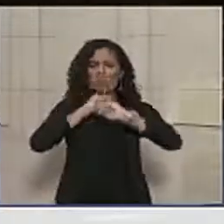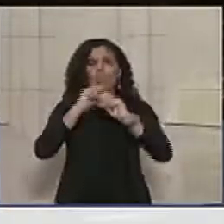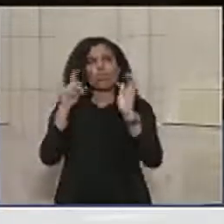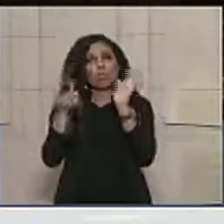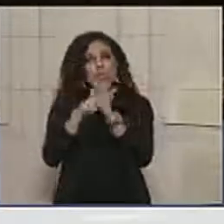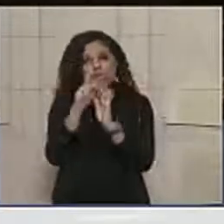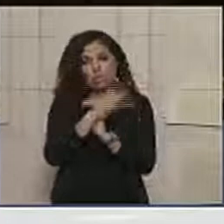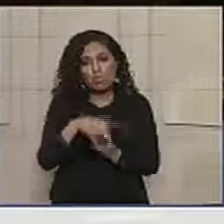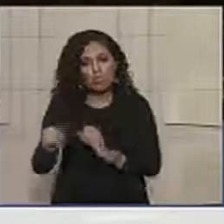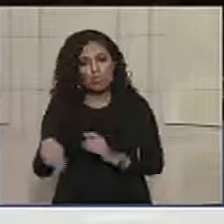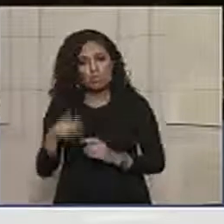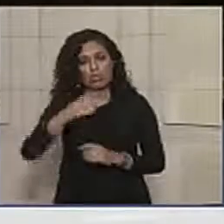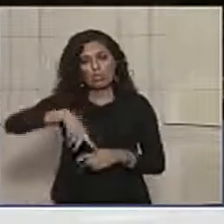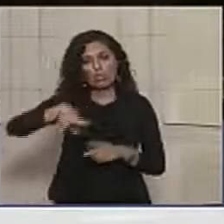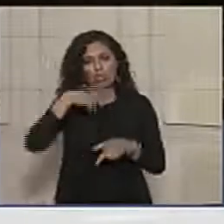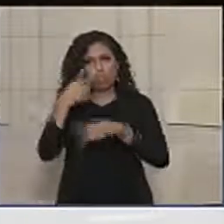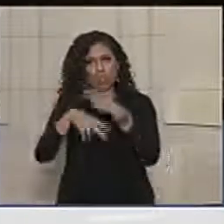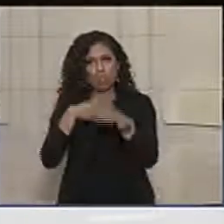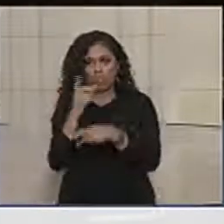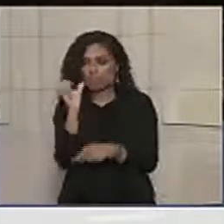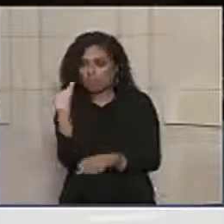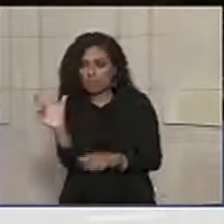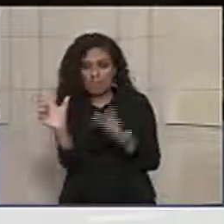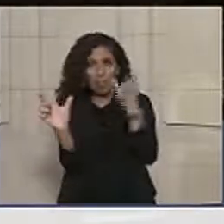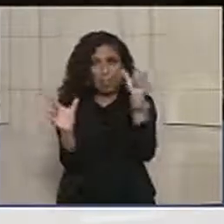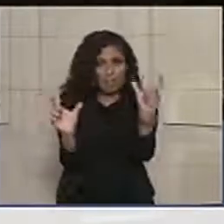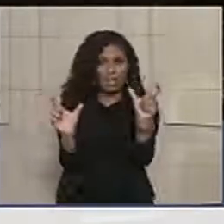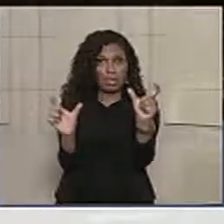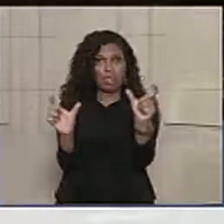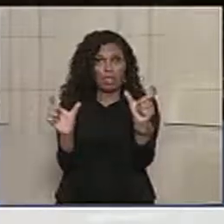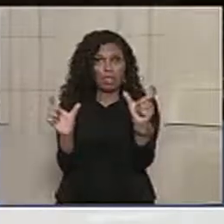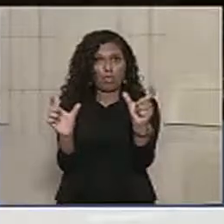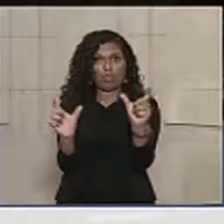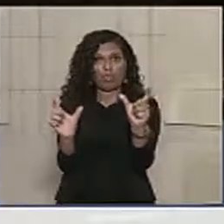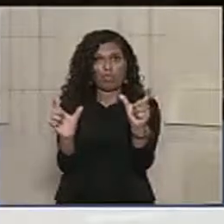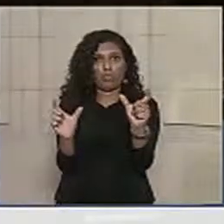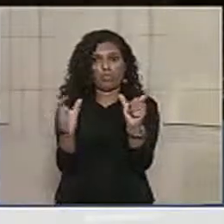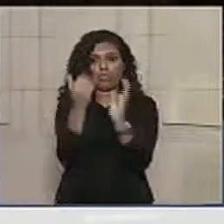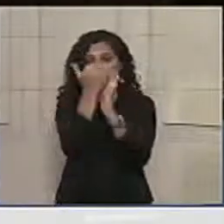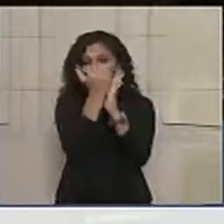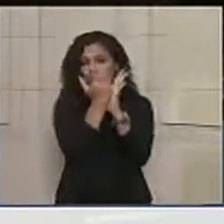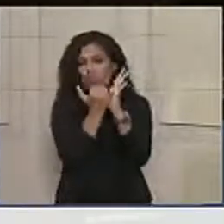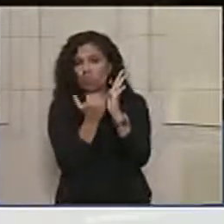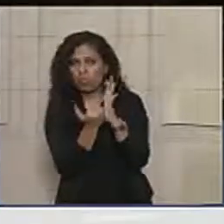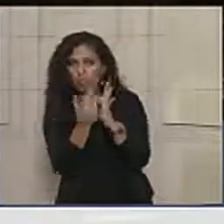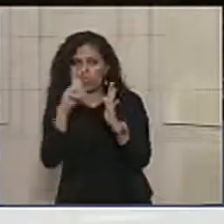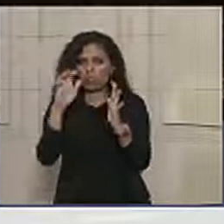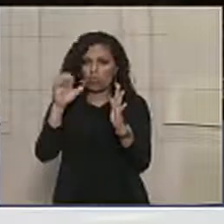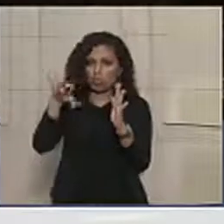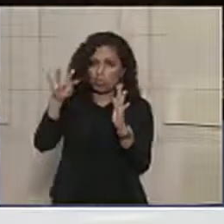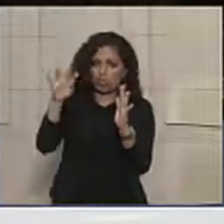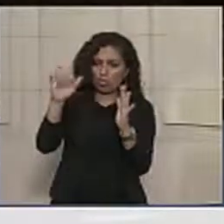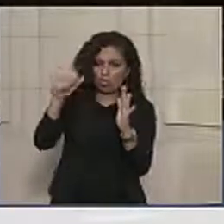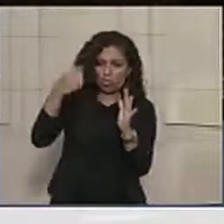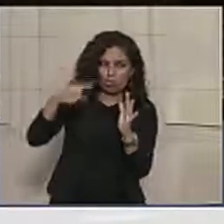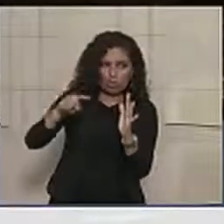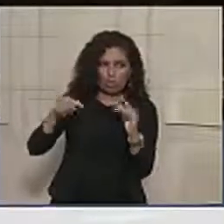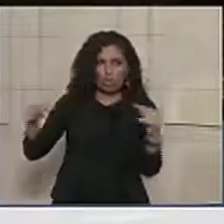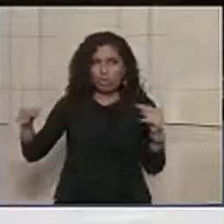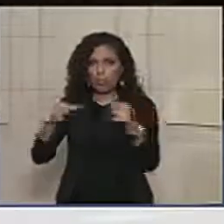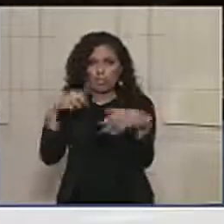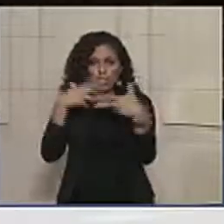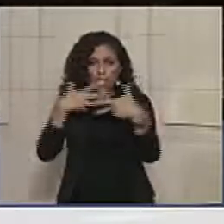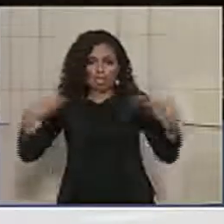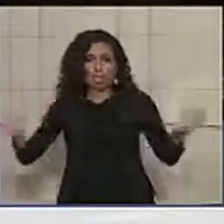Nós não podemos tratar palavras e expressões como planejamento estratégico, como gestão, associadas a um certo